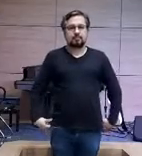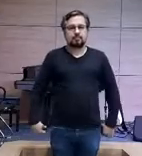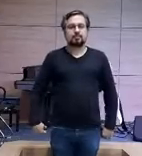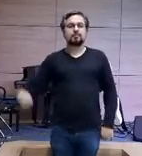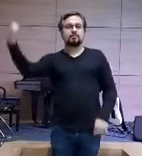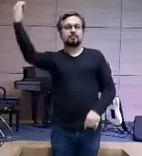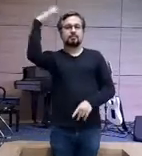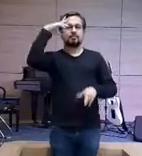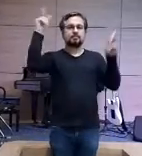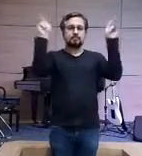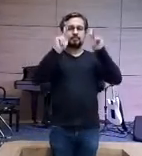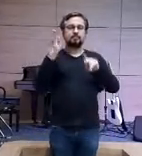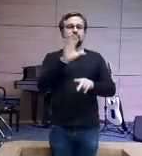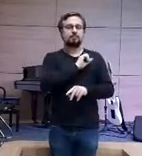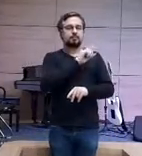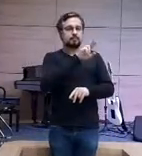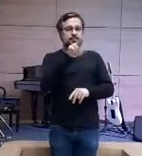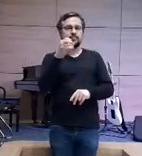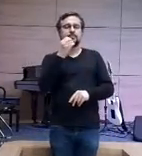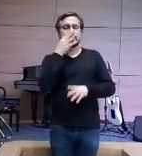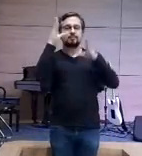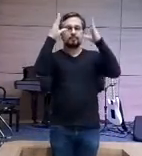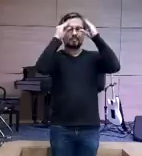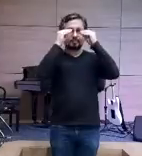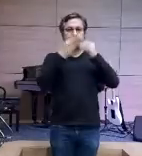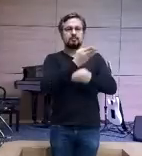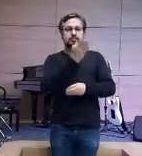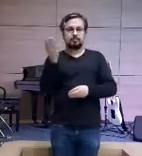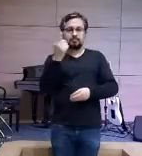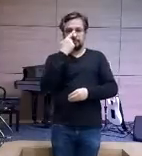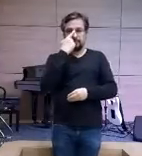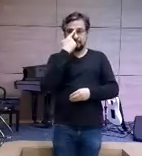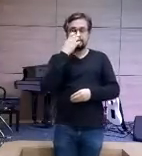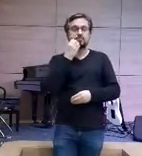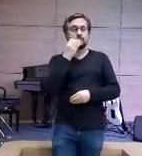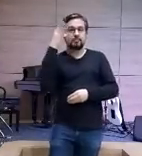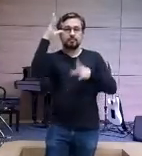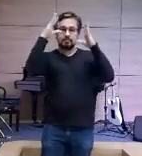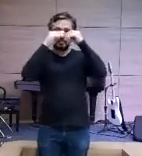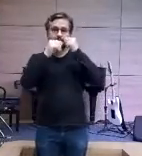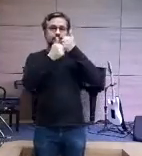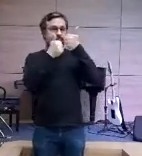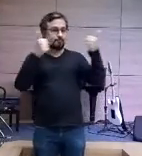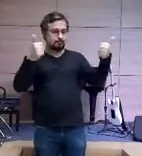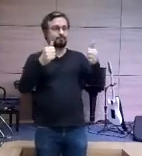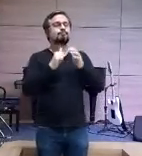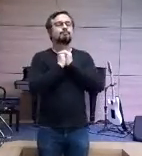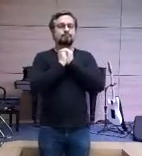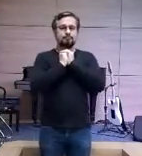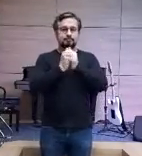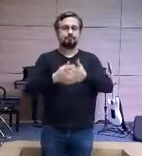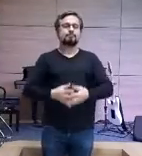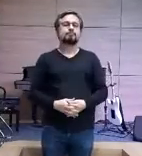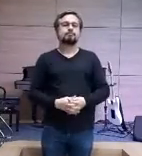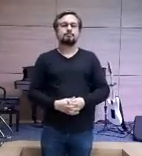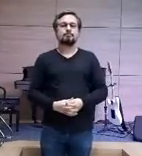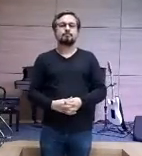a graça e paz meu irmão minha irmã é uma boa noite você boa noite amém